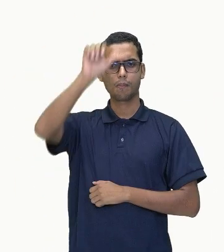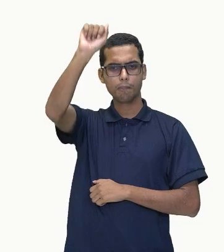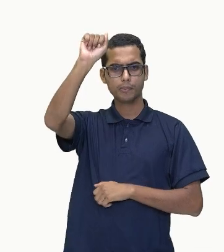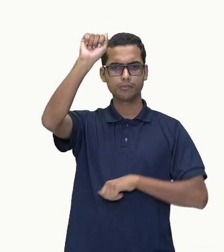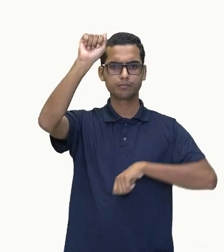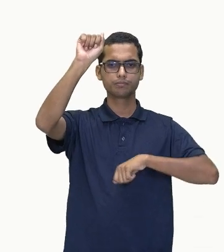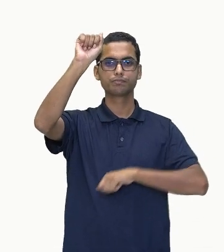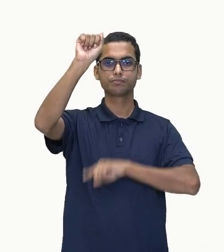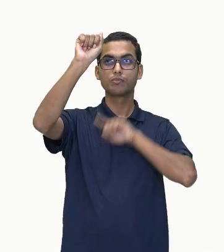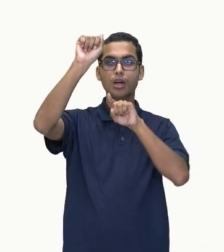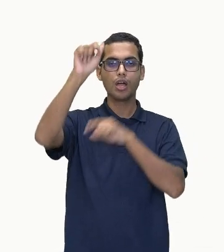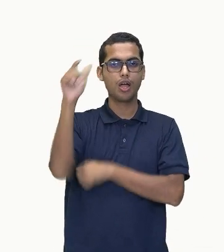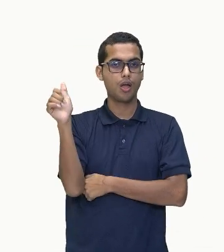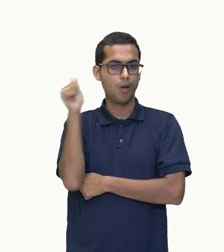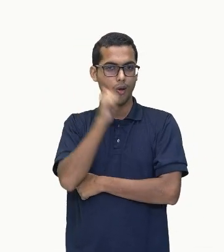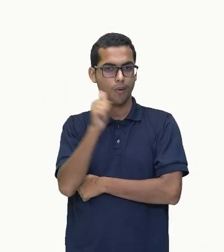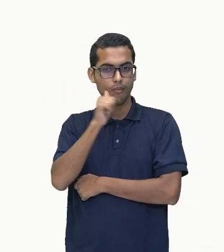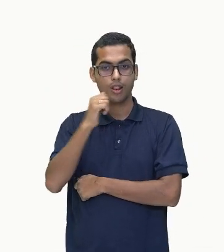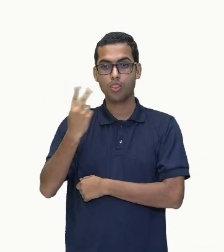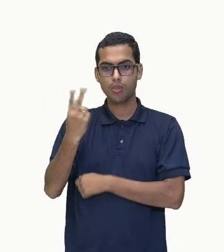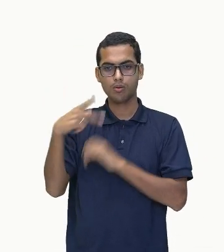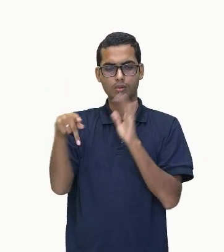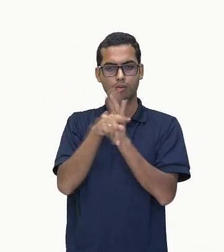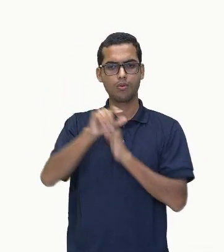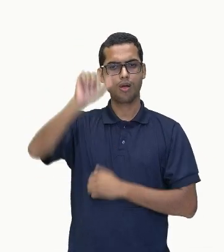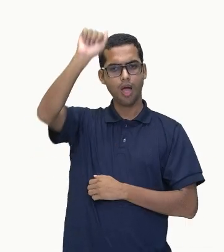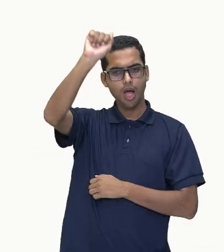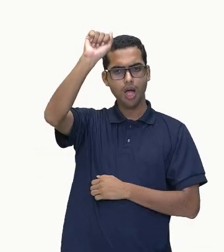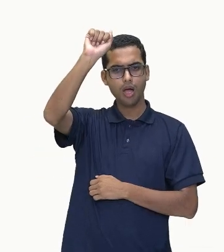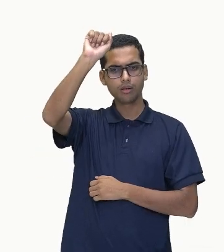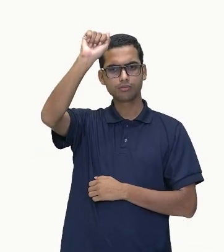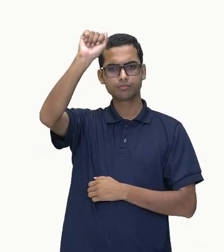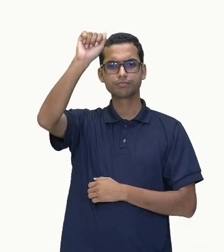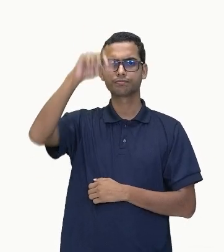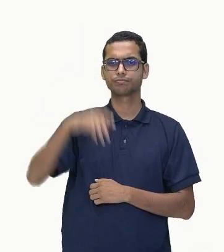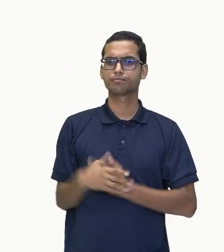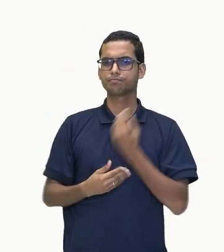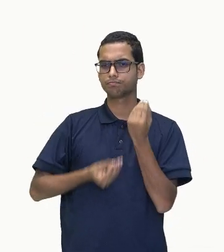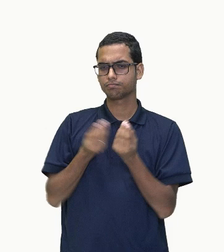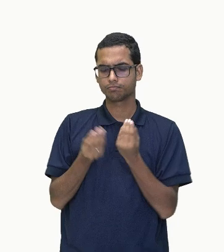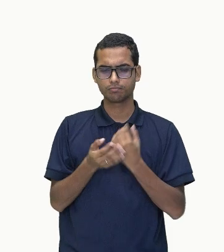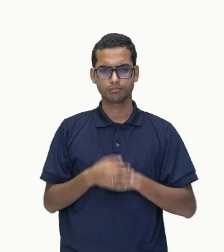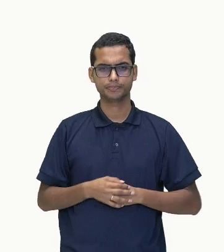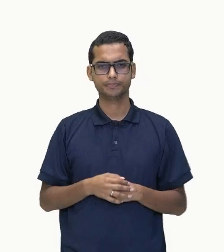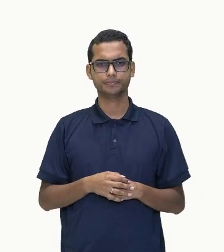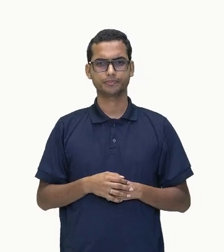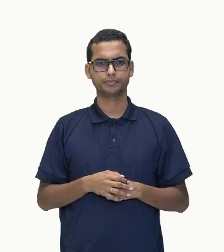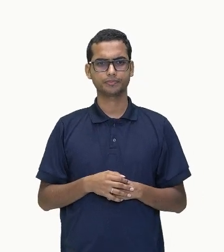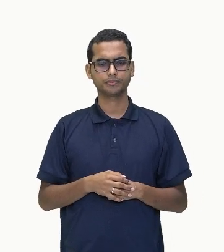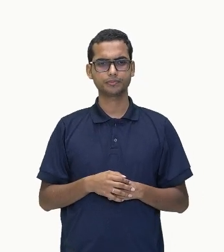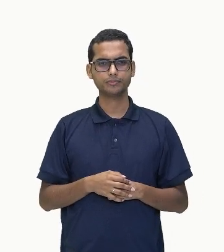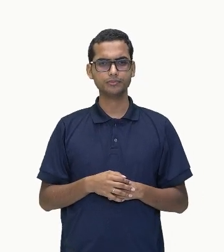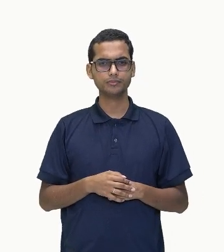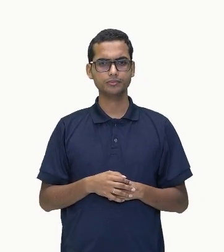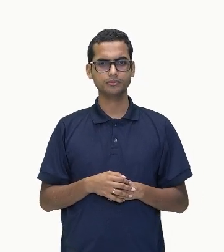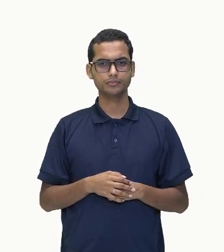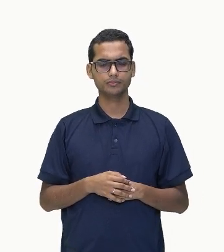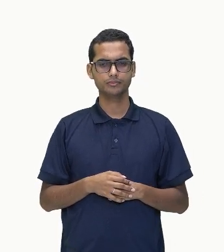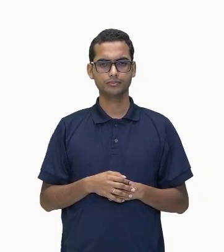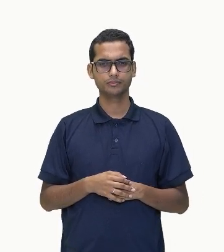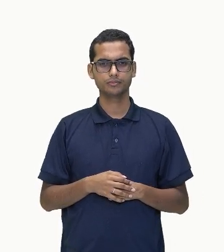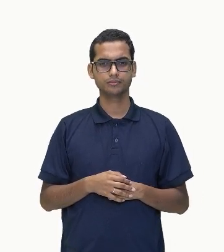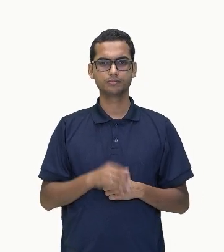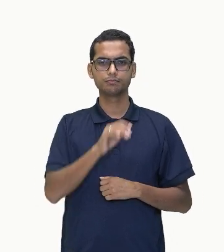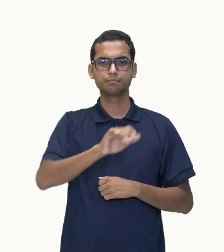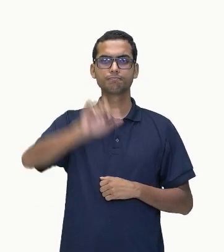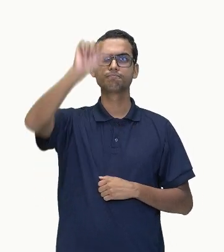Elas estão aqui no ponto A. Aí ele está falando para nós também que essa praça possui